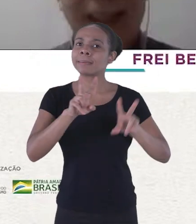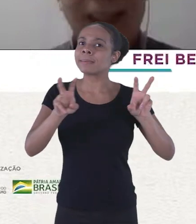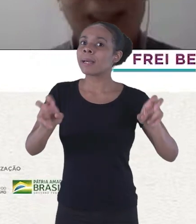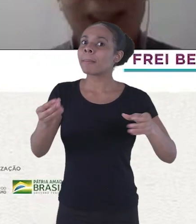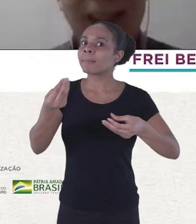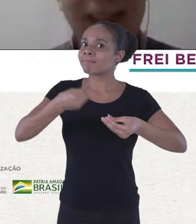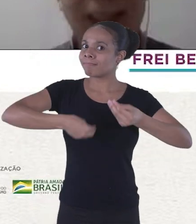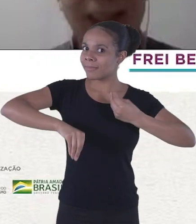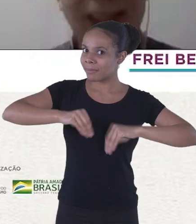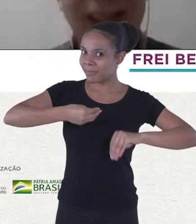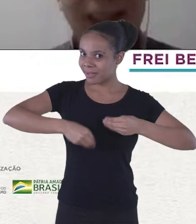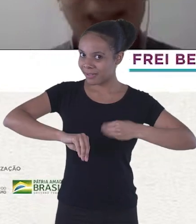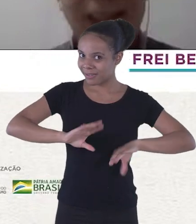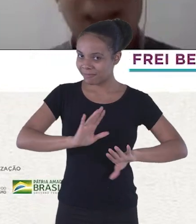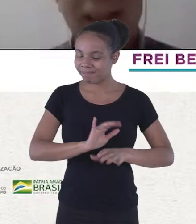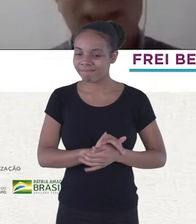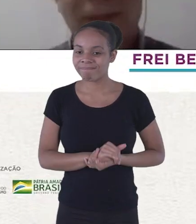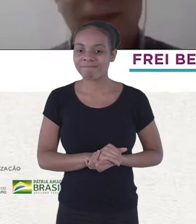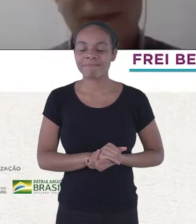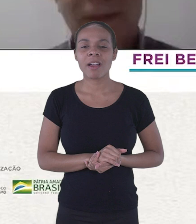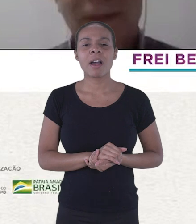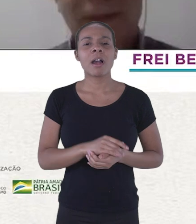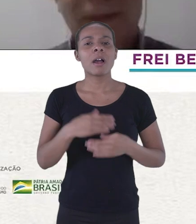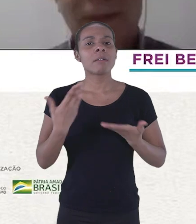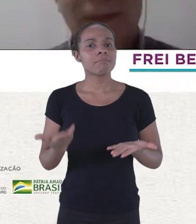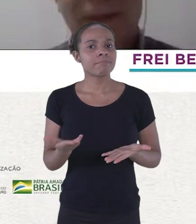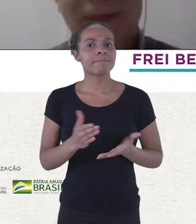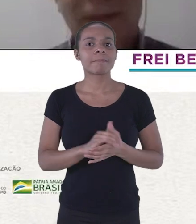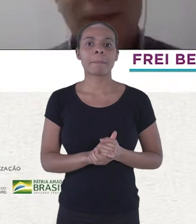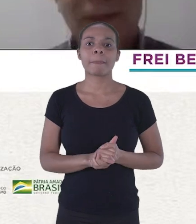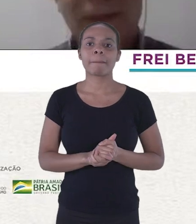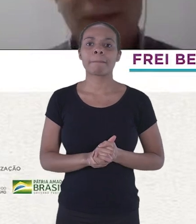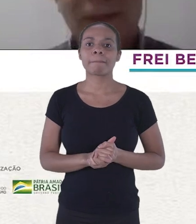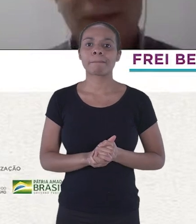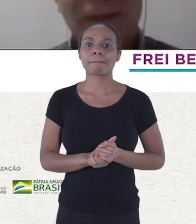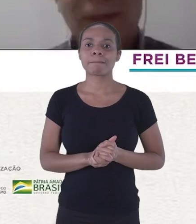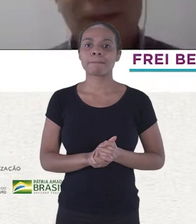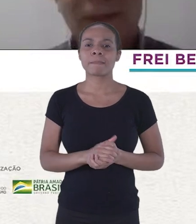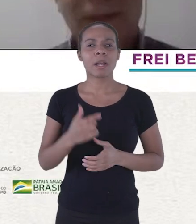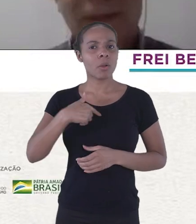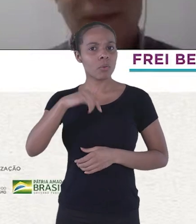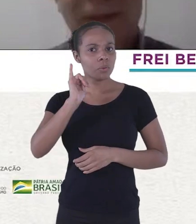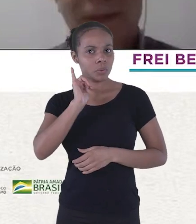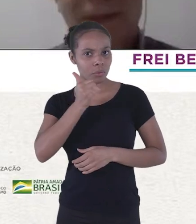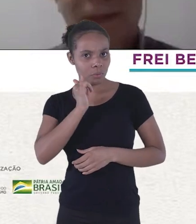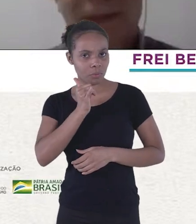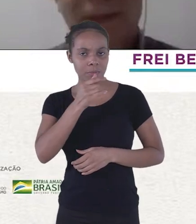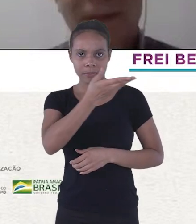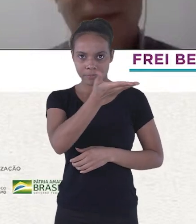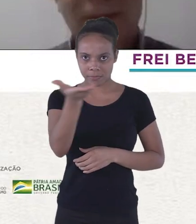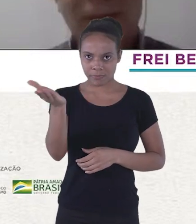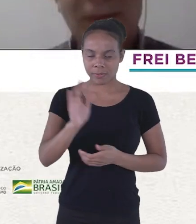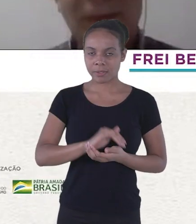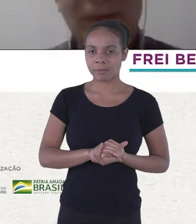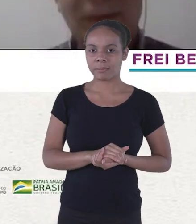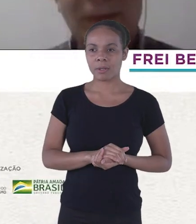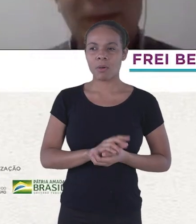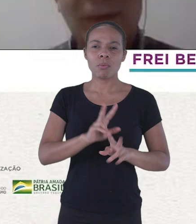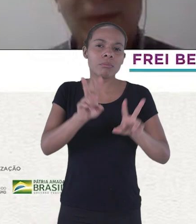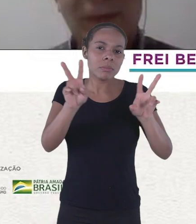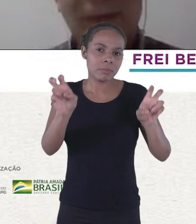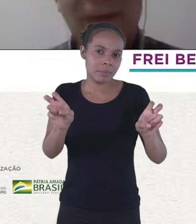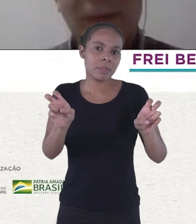É, em que medida você. Sim, eu estou dizendo uma tese que eu estou pensando